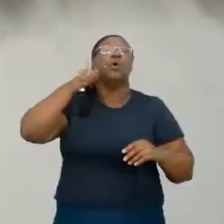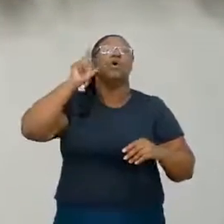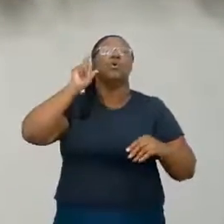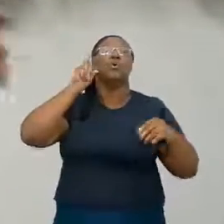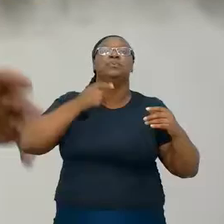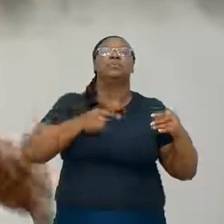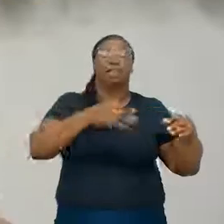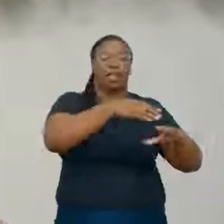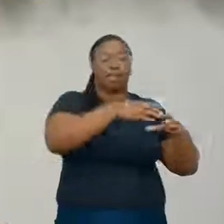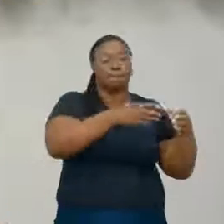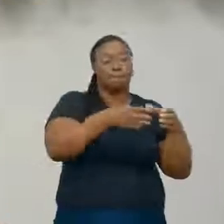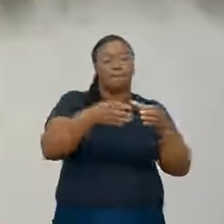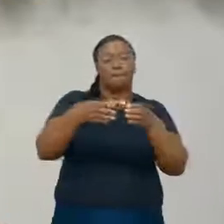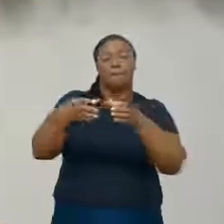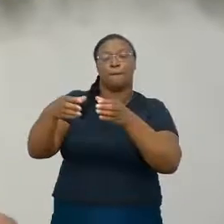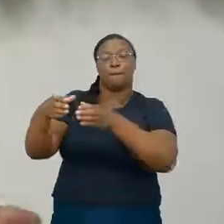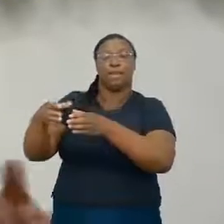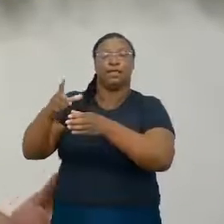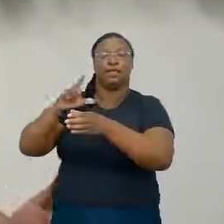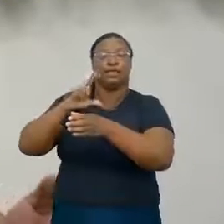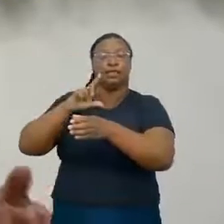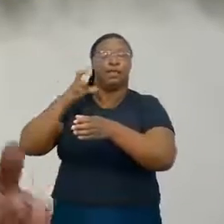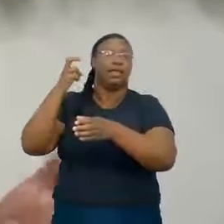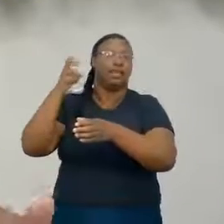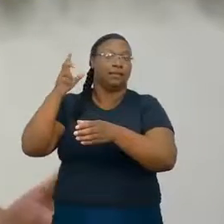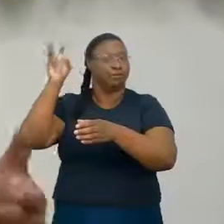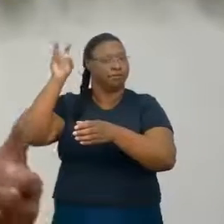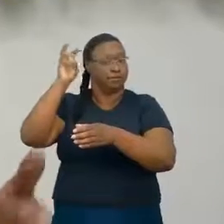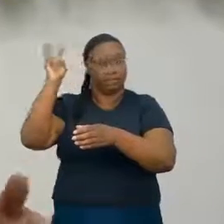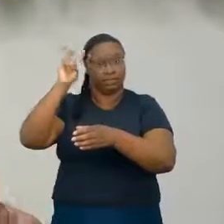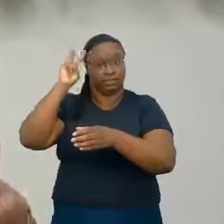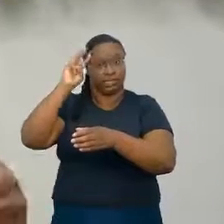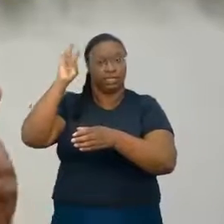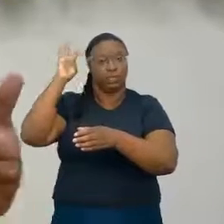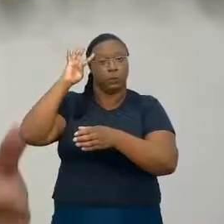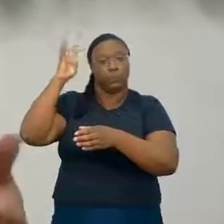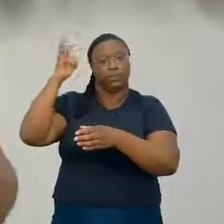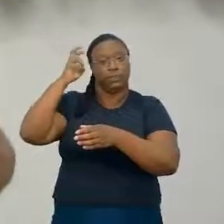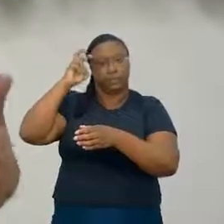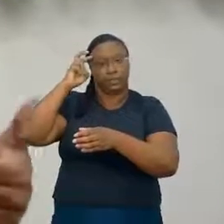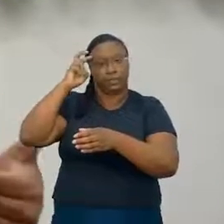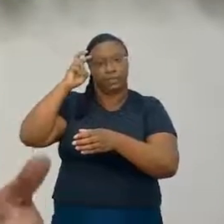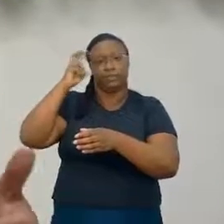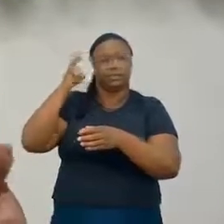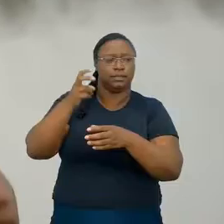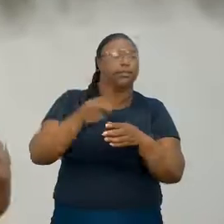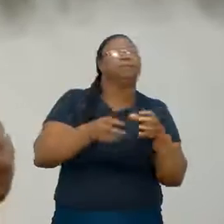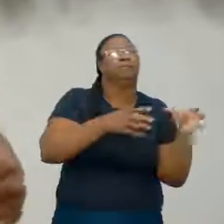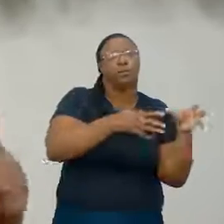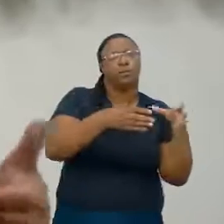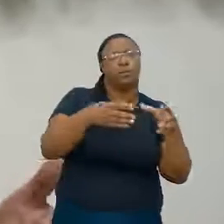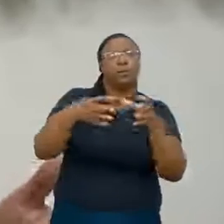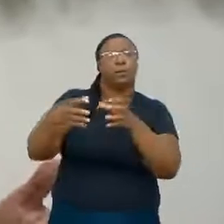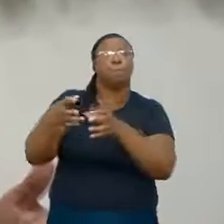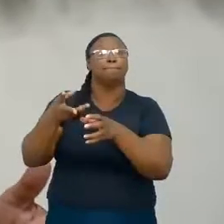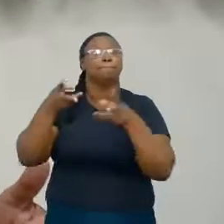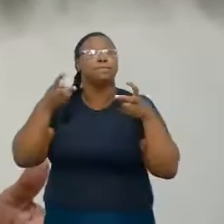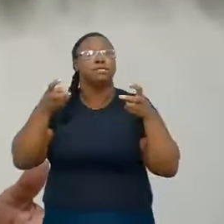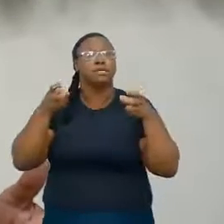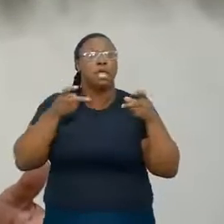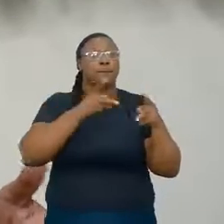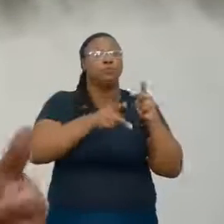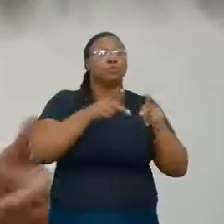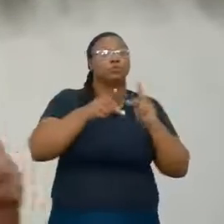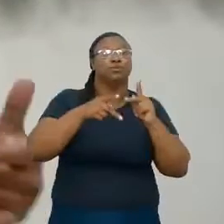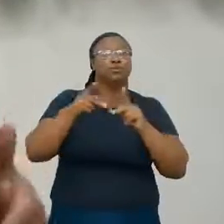né, terça, quarta e quinta, e a gente percebe o quanto as professoras estão fazendo, estão se desdobrando